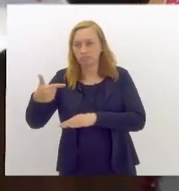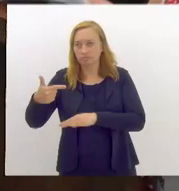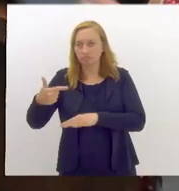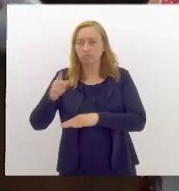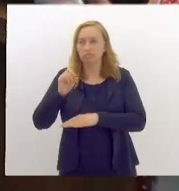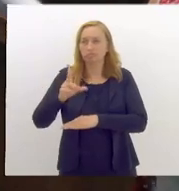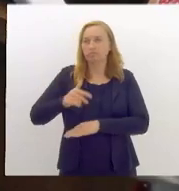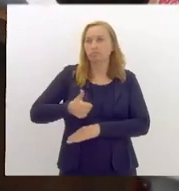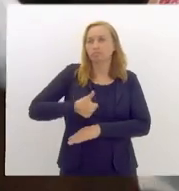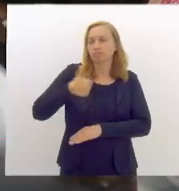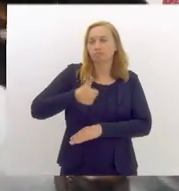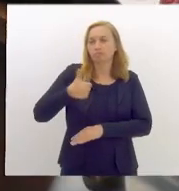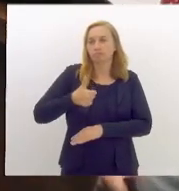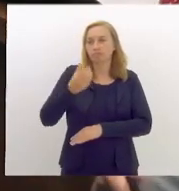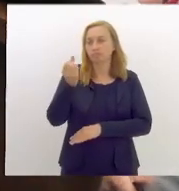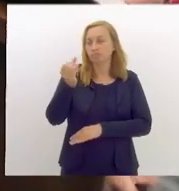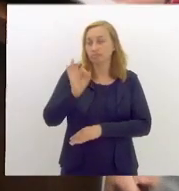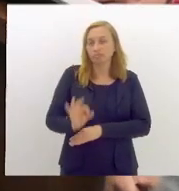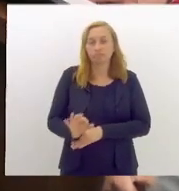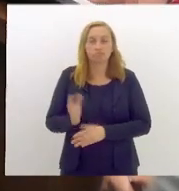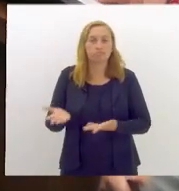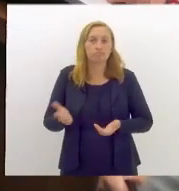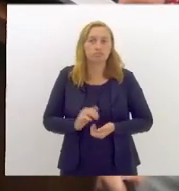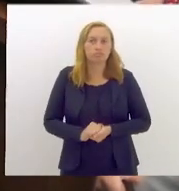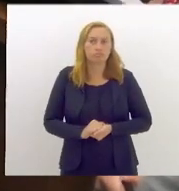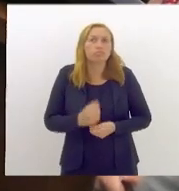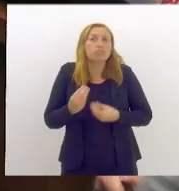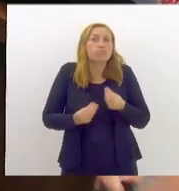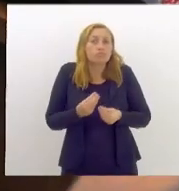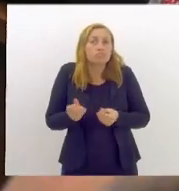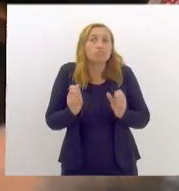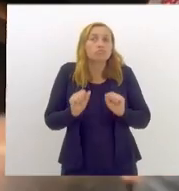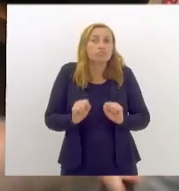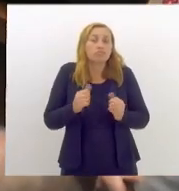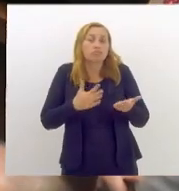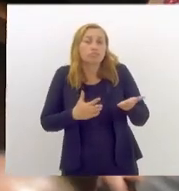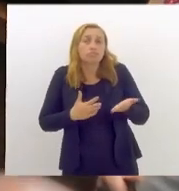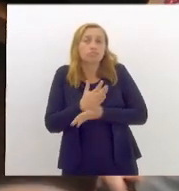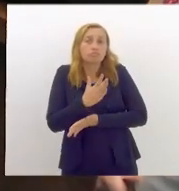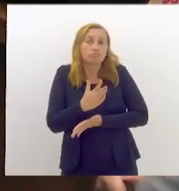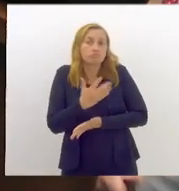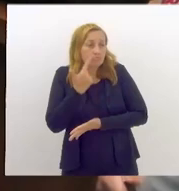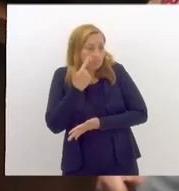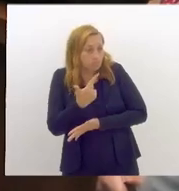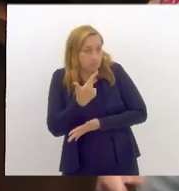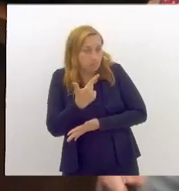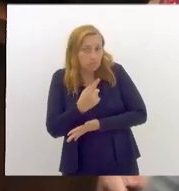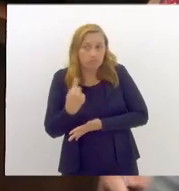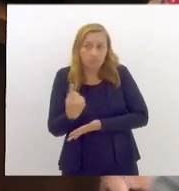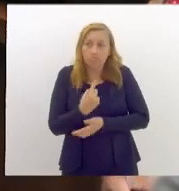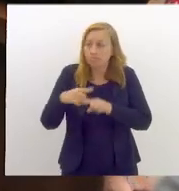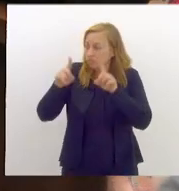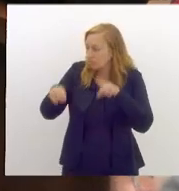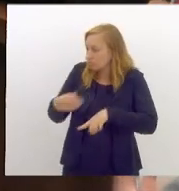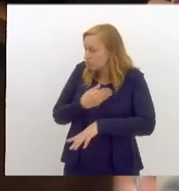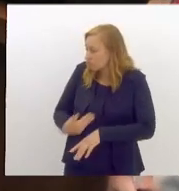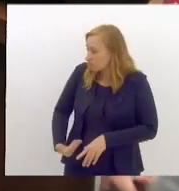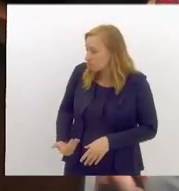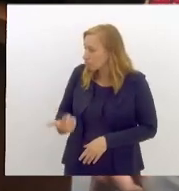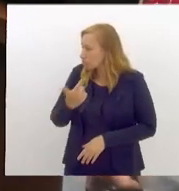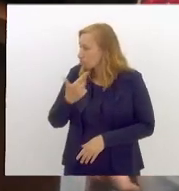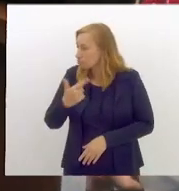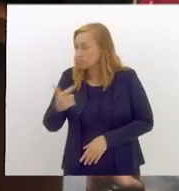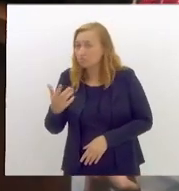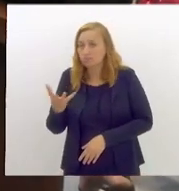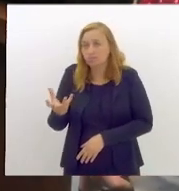somente 6%, como a gente pode aprovar visto que os nossos funcionários públicos não estão